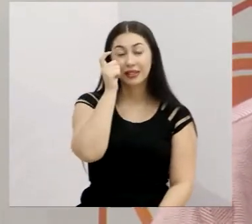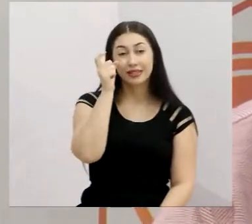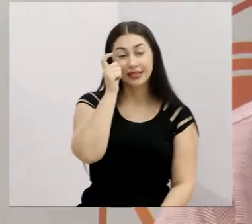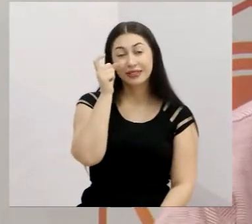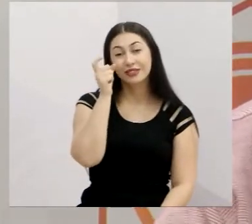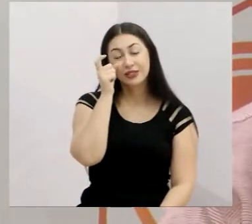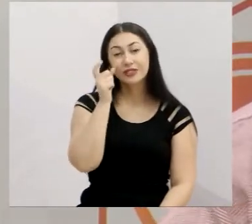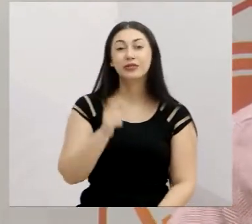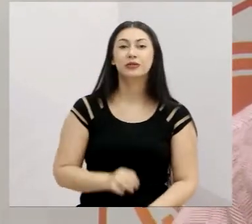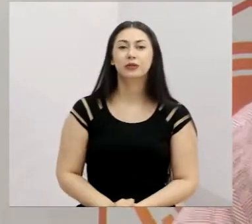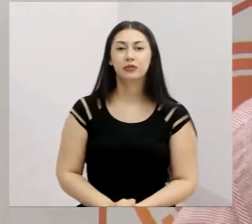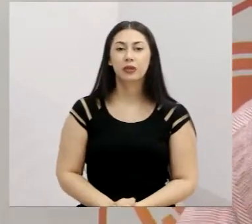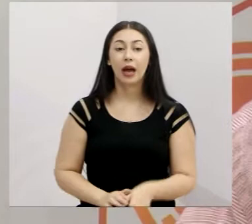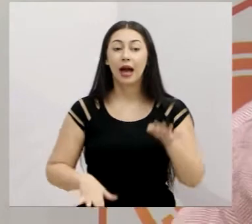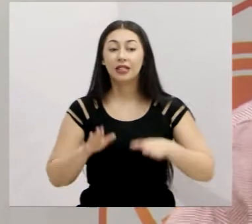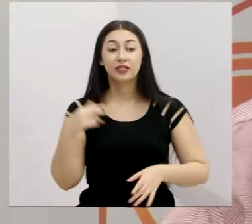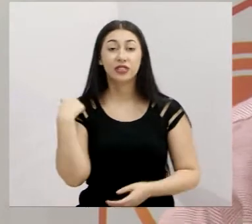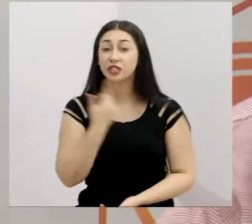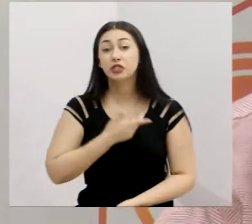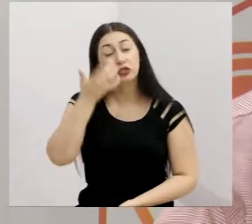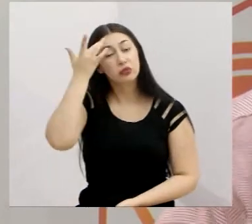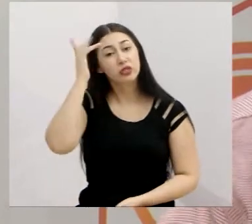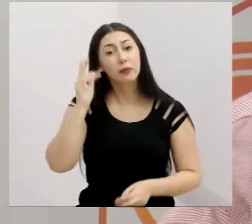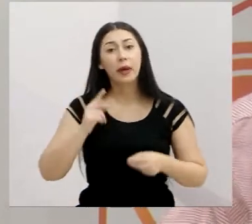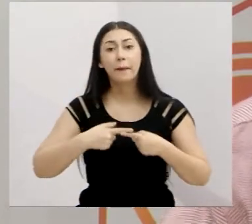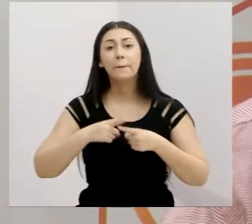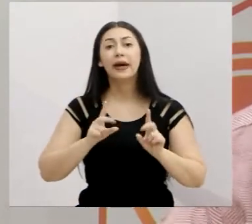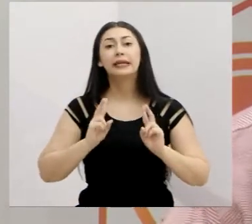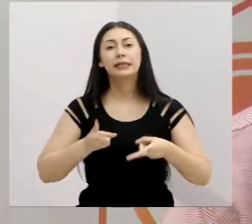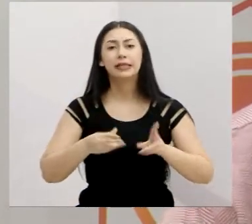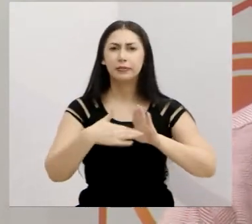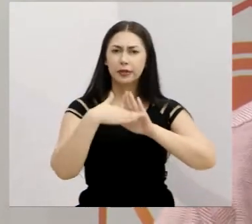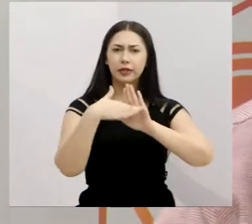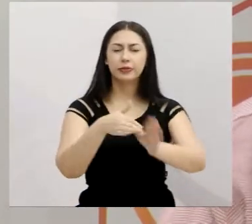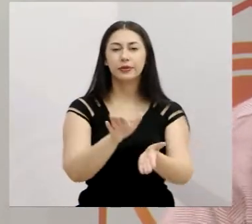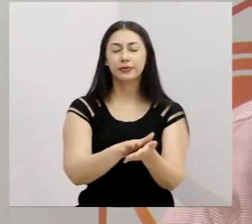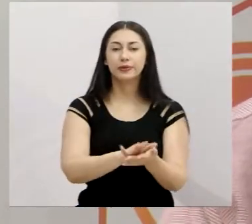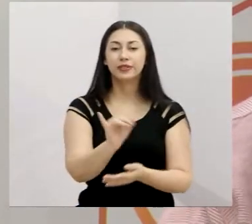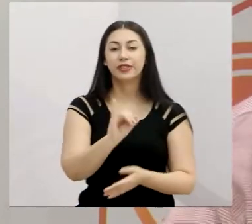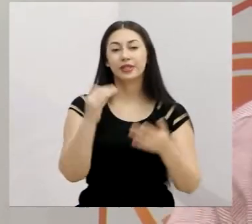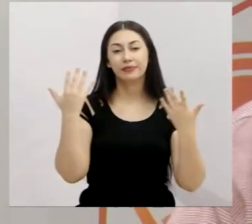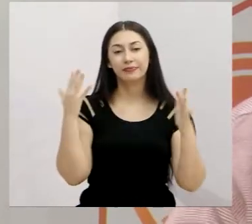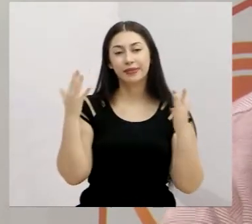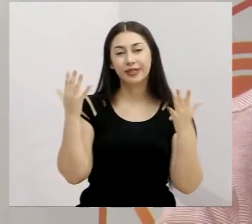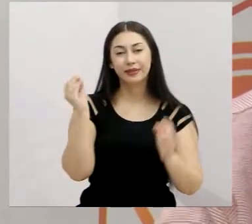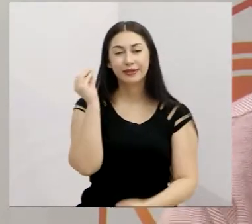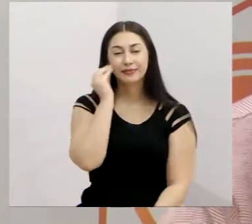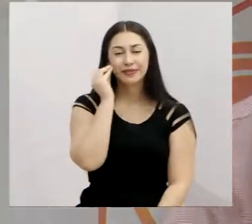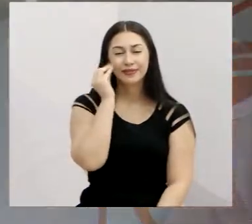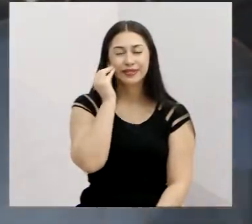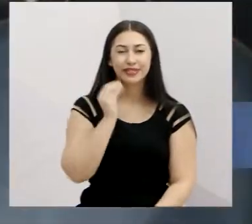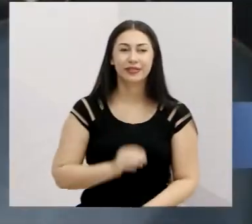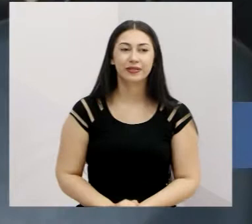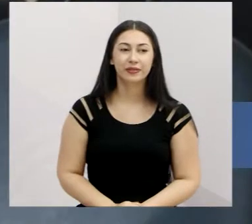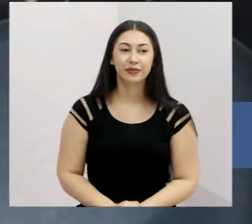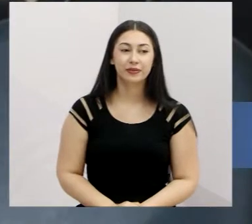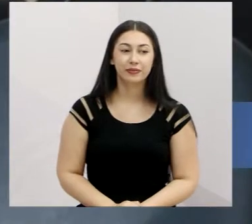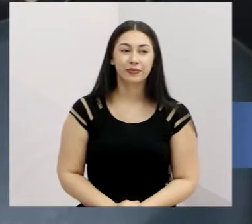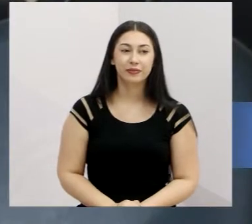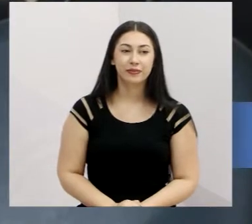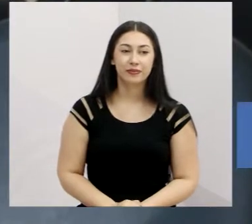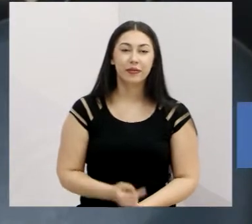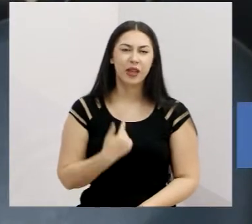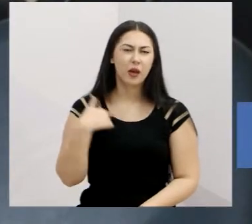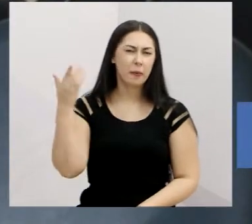acompanhando que de forma anônima e voluntária também fazem muito por Jacareí Parabéns um grande beijo no coração eu